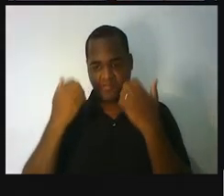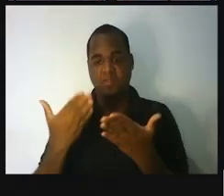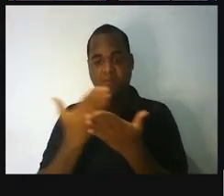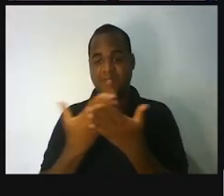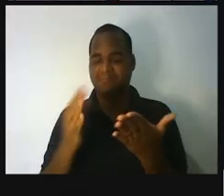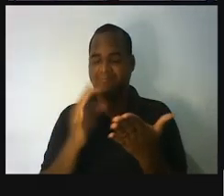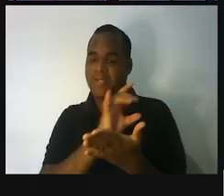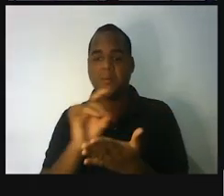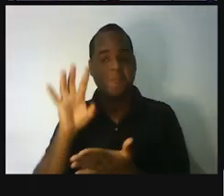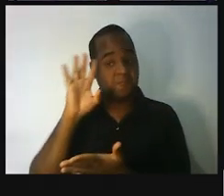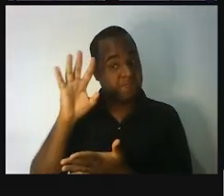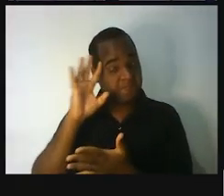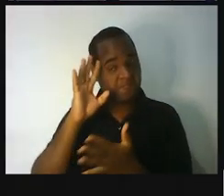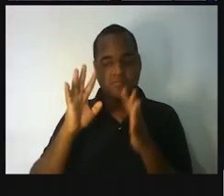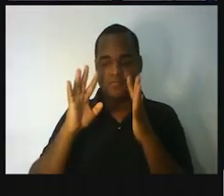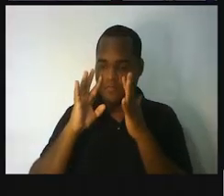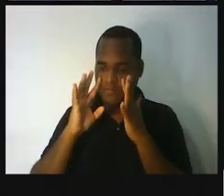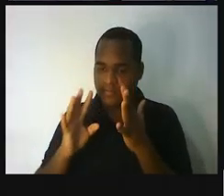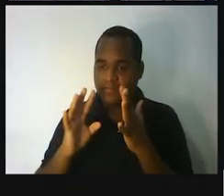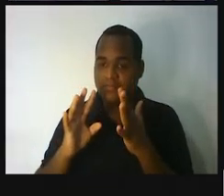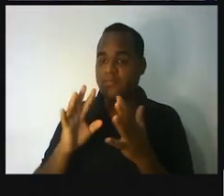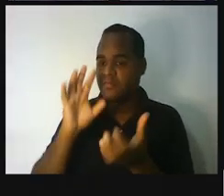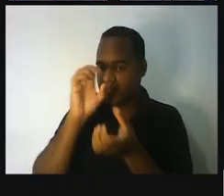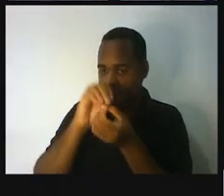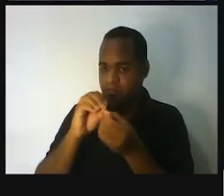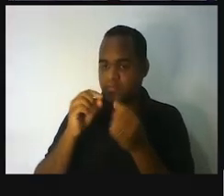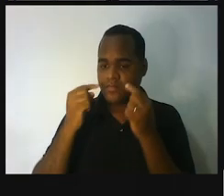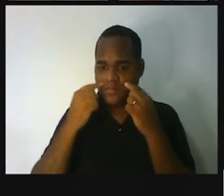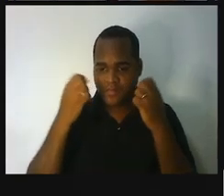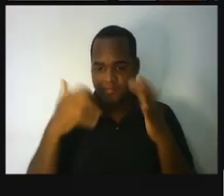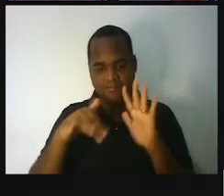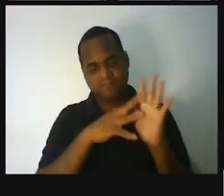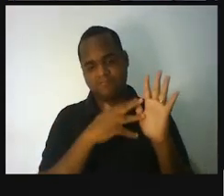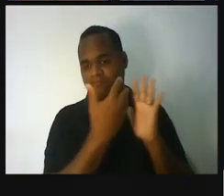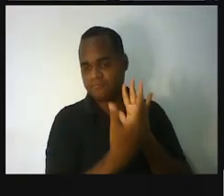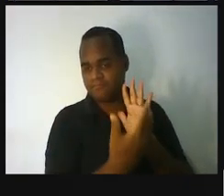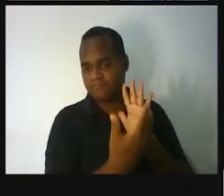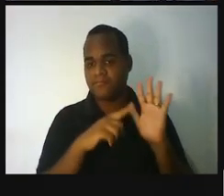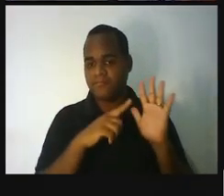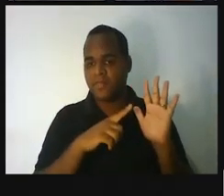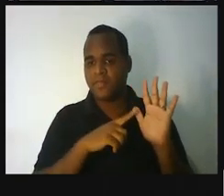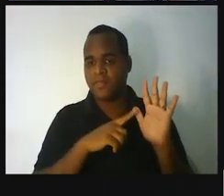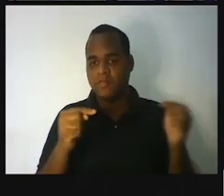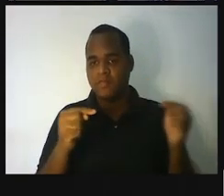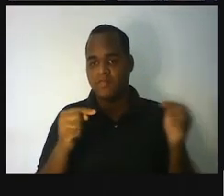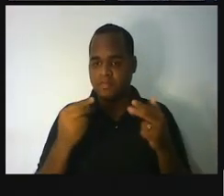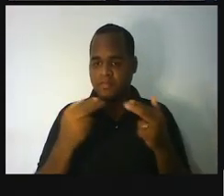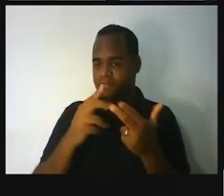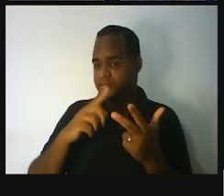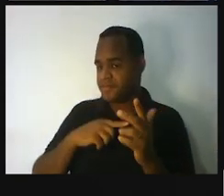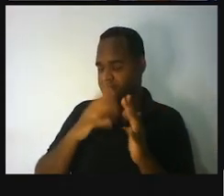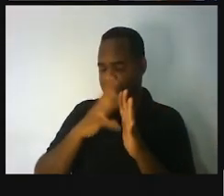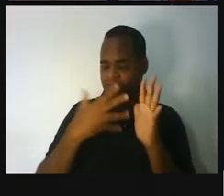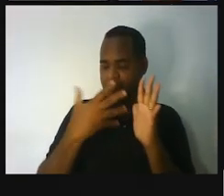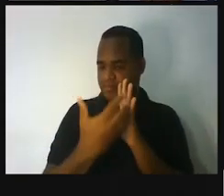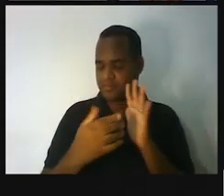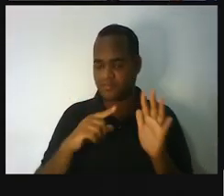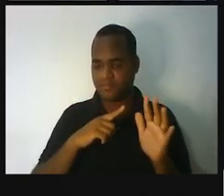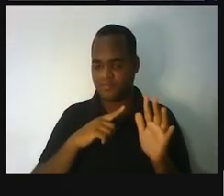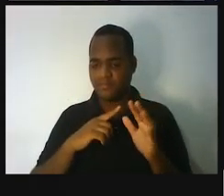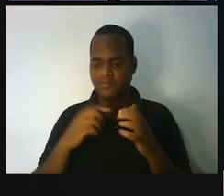liga, atentos, atentas, que vai aparecer uma tabelazinha, certo? E com base nessa tabelazinha,